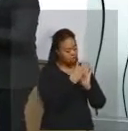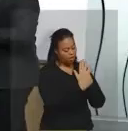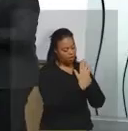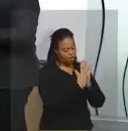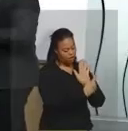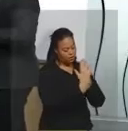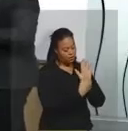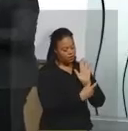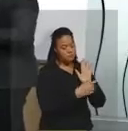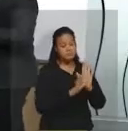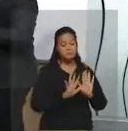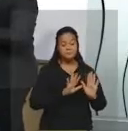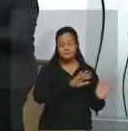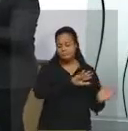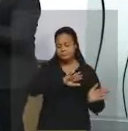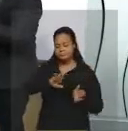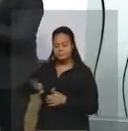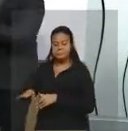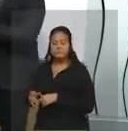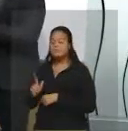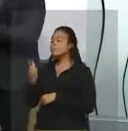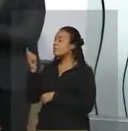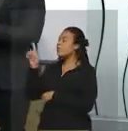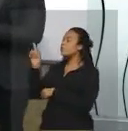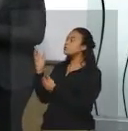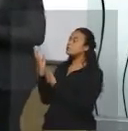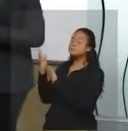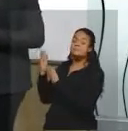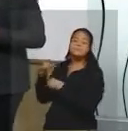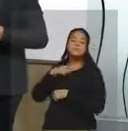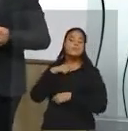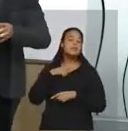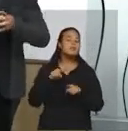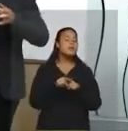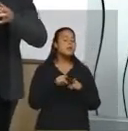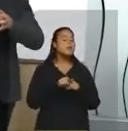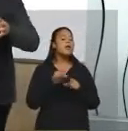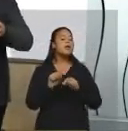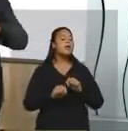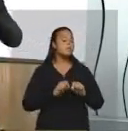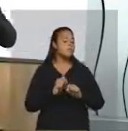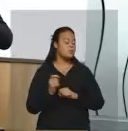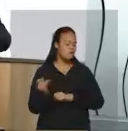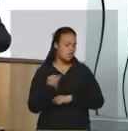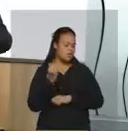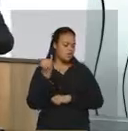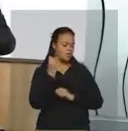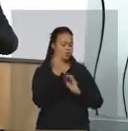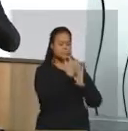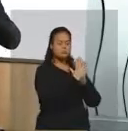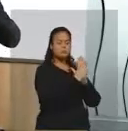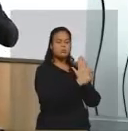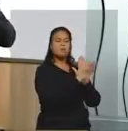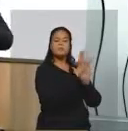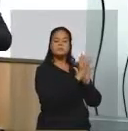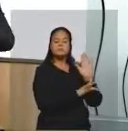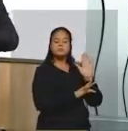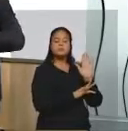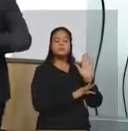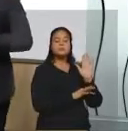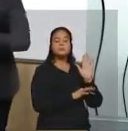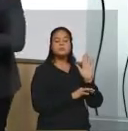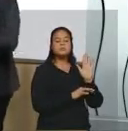Vamos para a próxima parte. Nós temos aqui também alguns pontos importantes nesse texto.